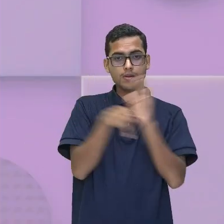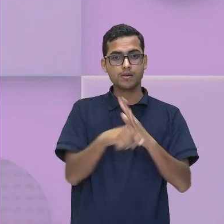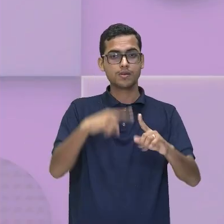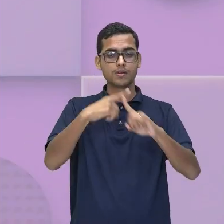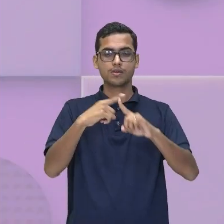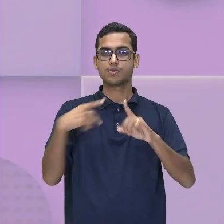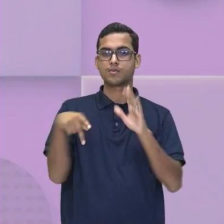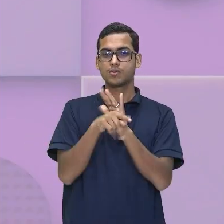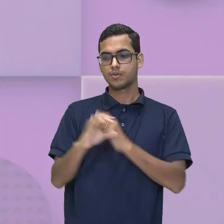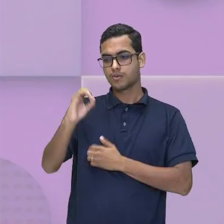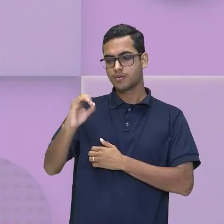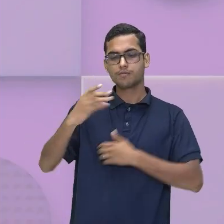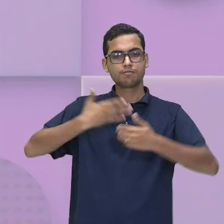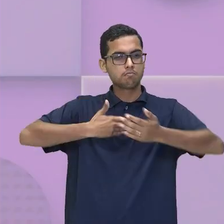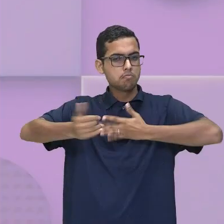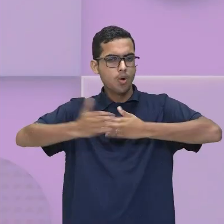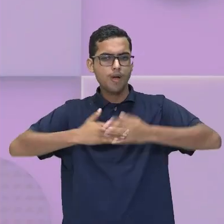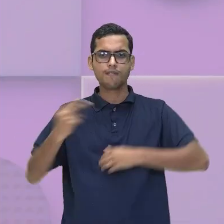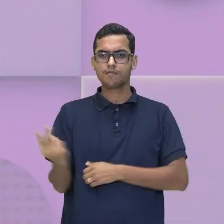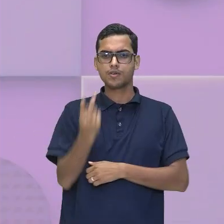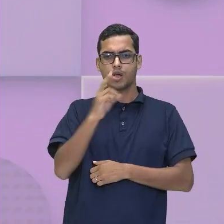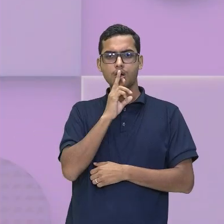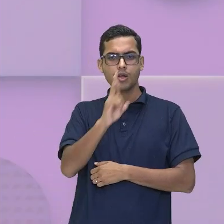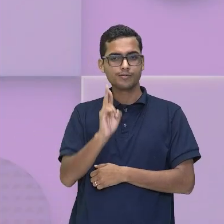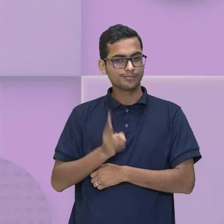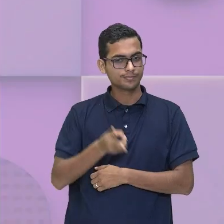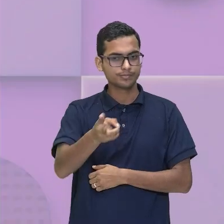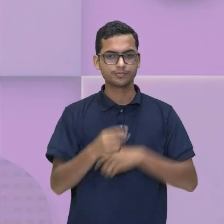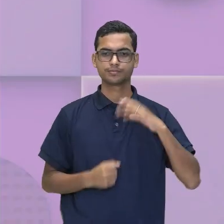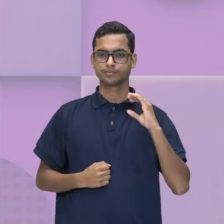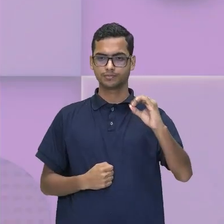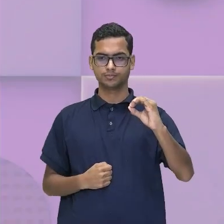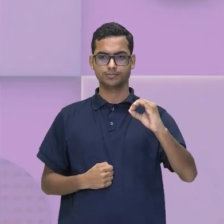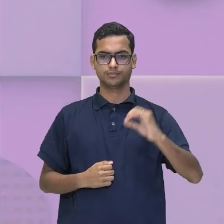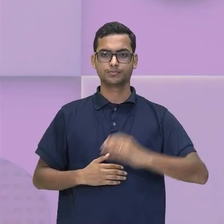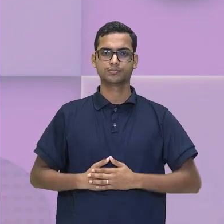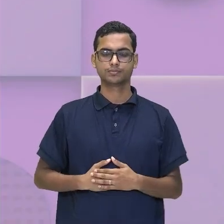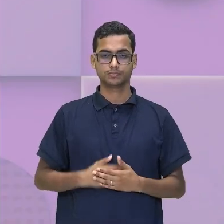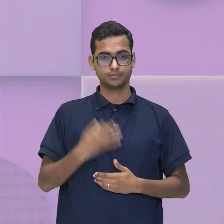por maior que seja esse valor, o resultado sempre vai dar